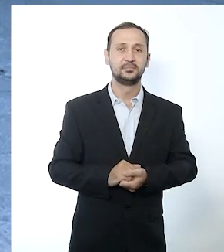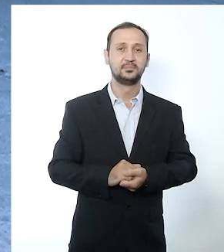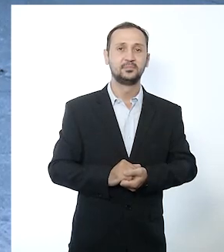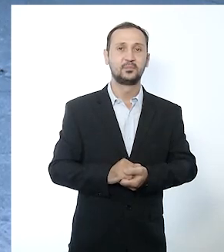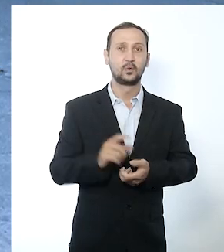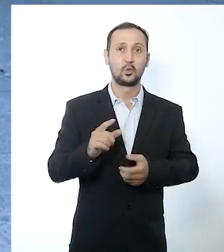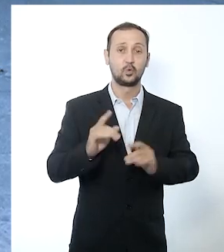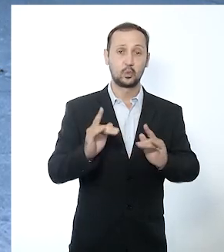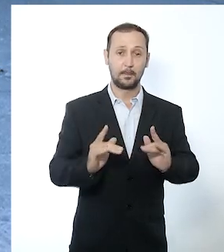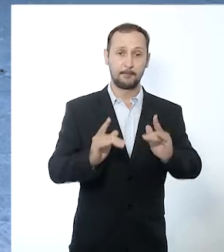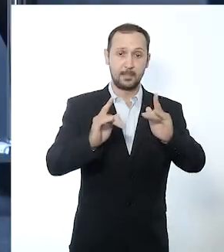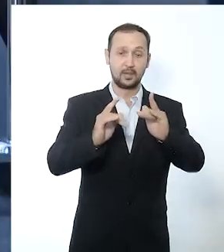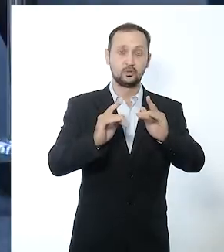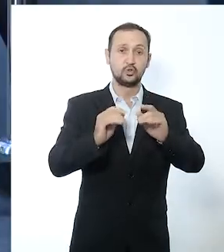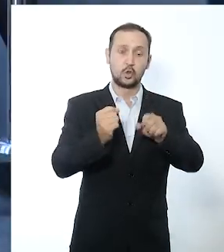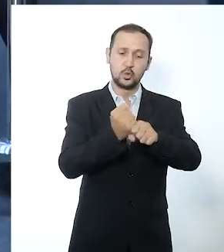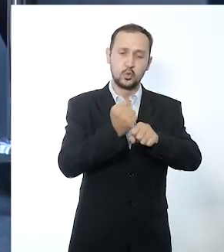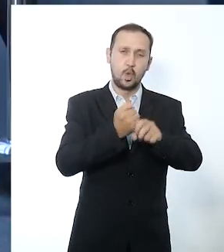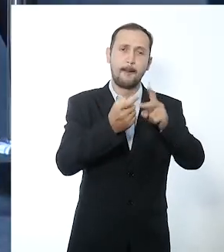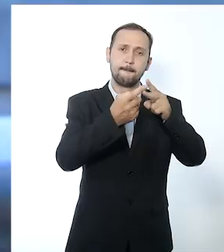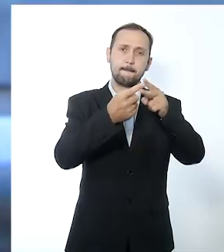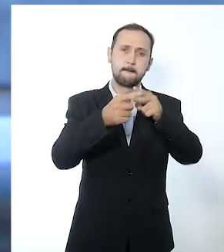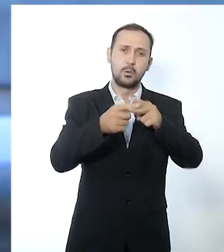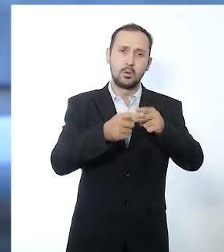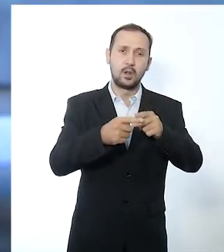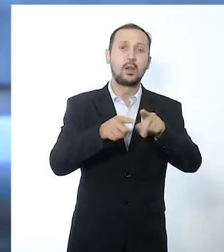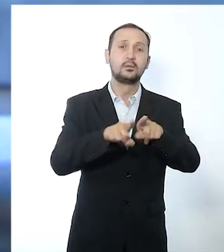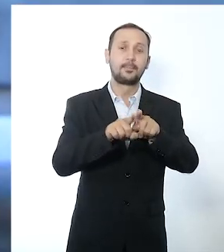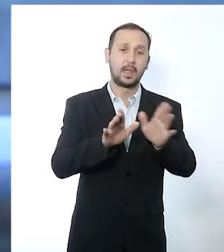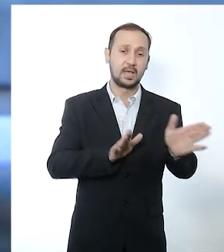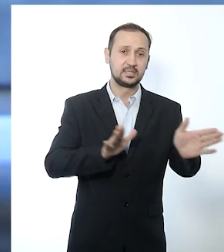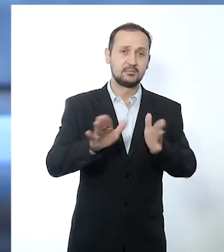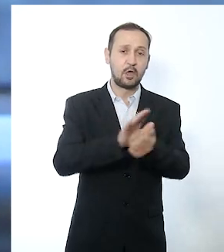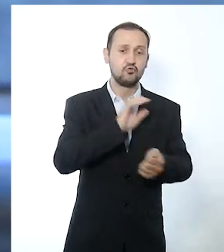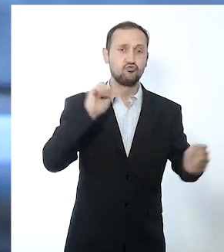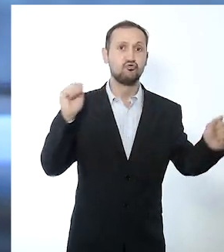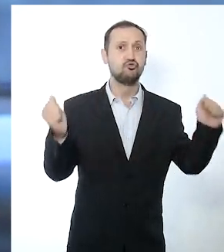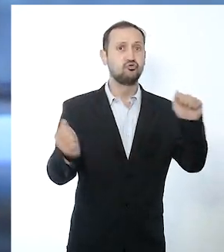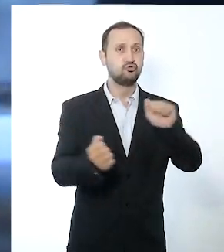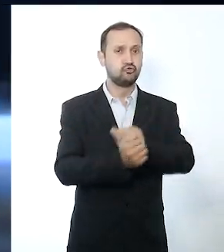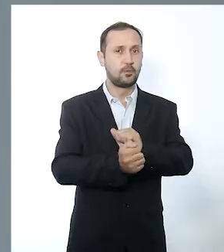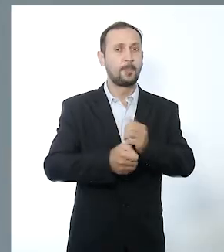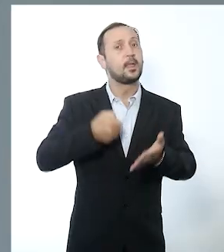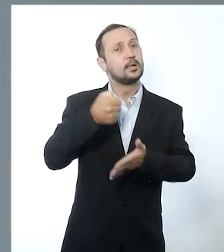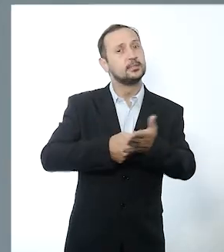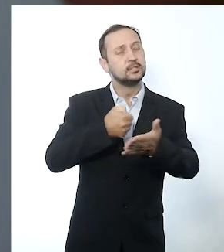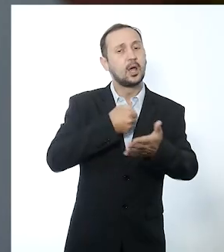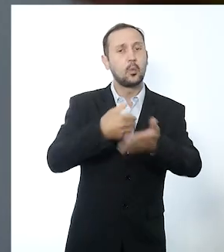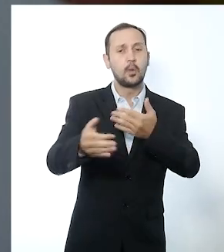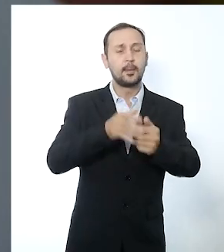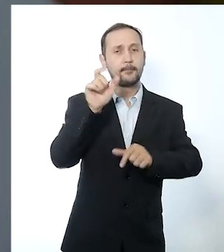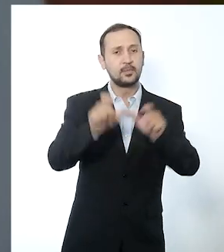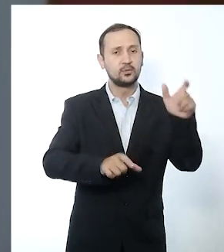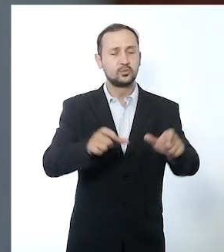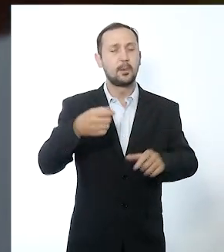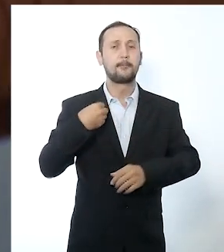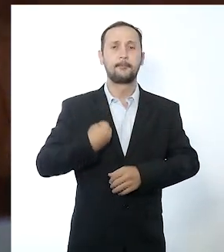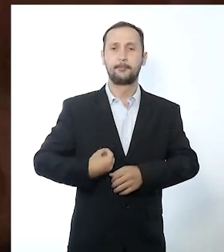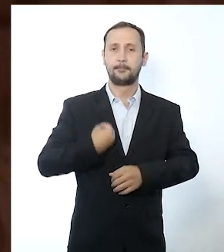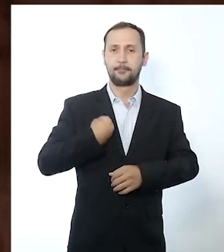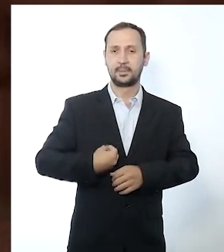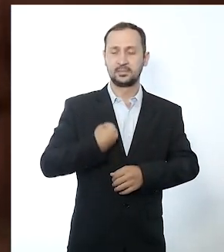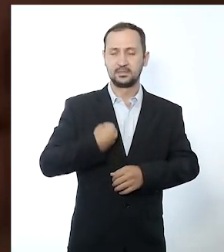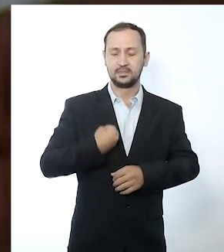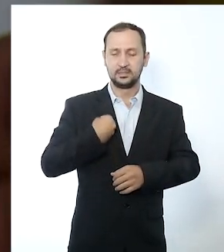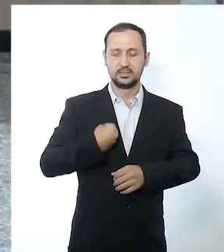Reformas no prédio da casa e a implantação de acessibilidade garantem que qualquer pessoa possa participar